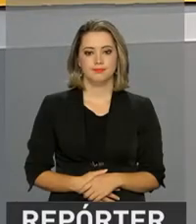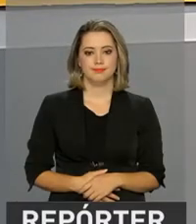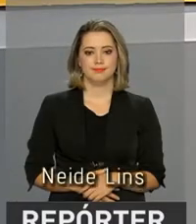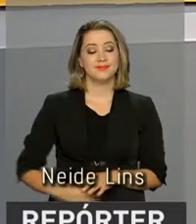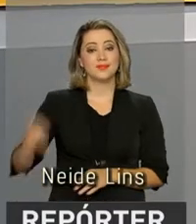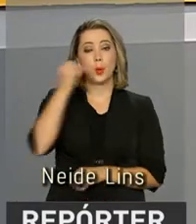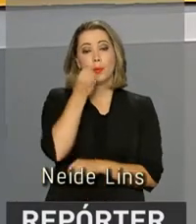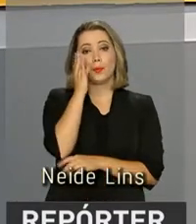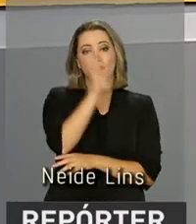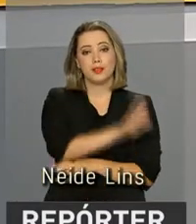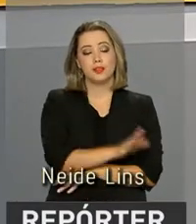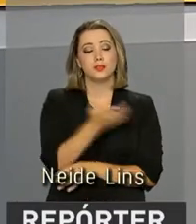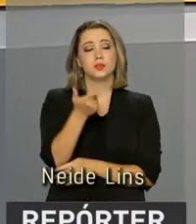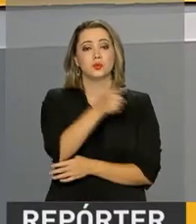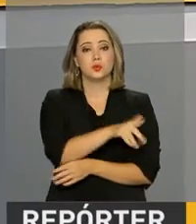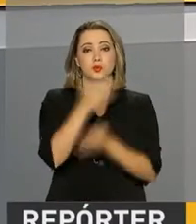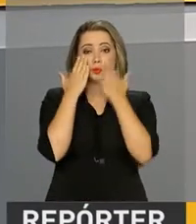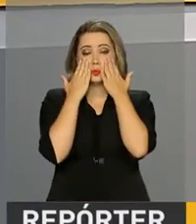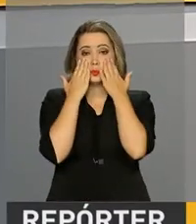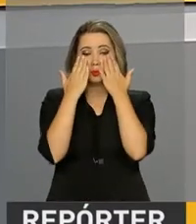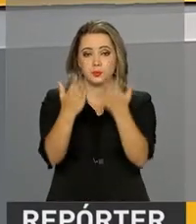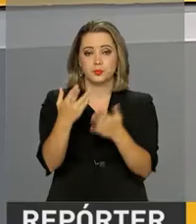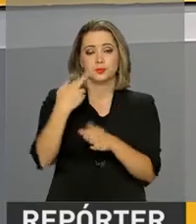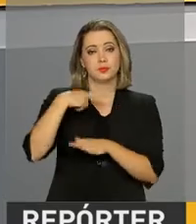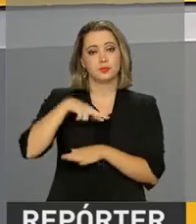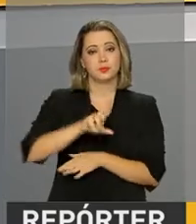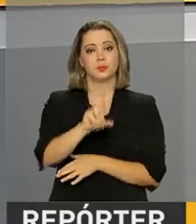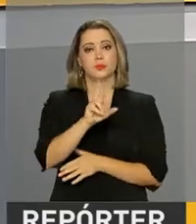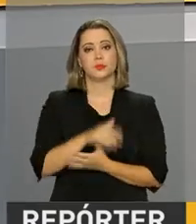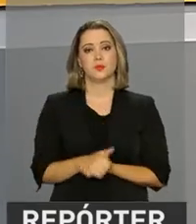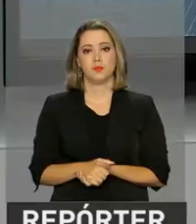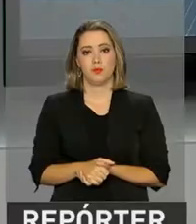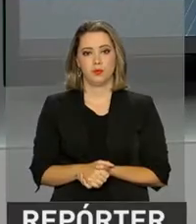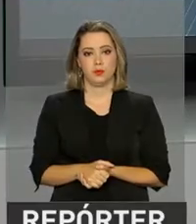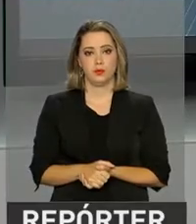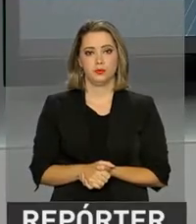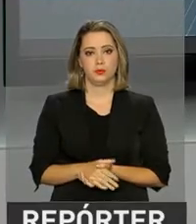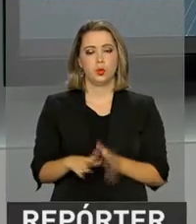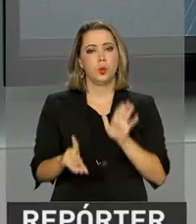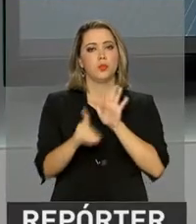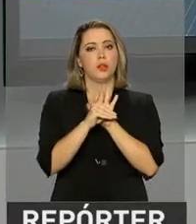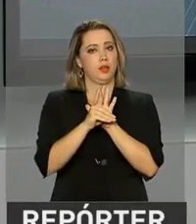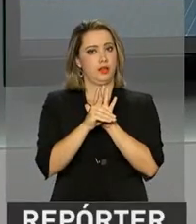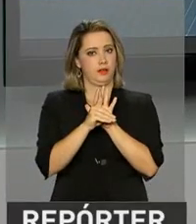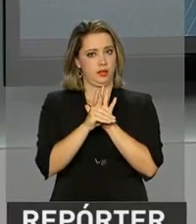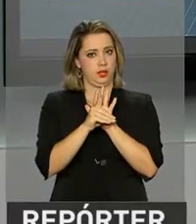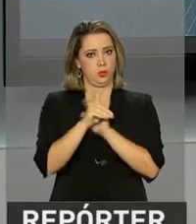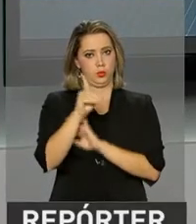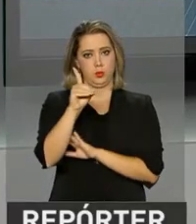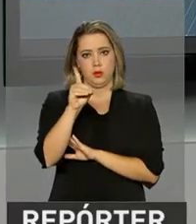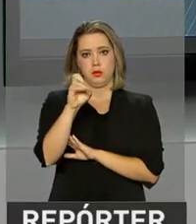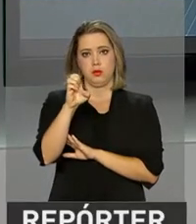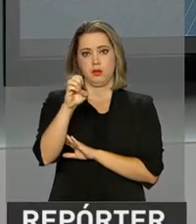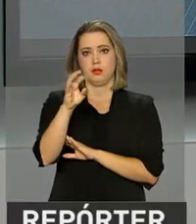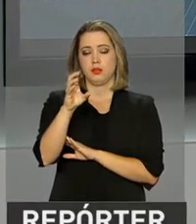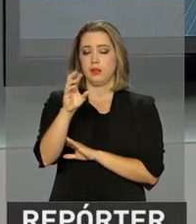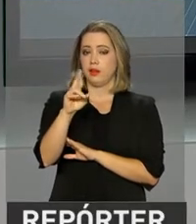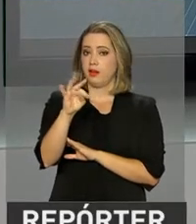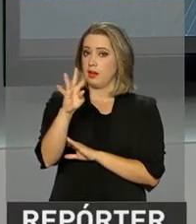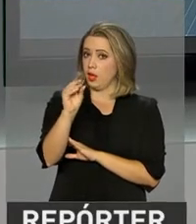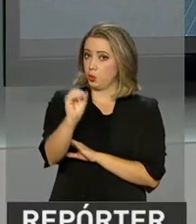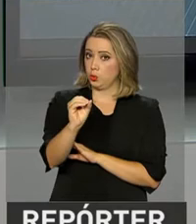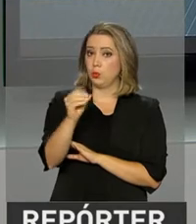Olá, boa tarde. Estamos de volta com o repórter NBR. Um decreto publicado esta semana permite que pessoas